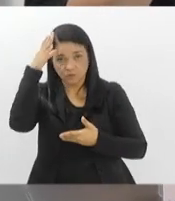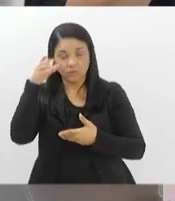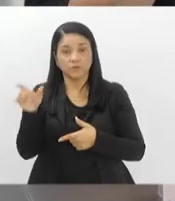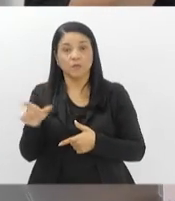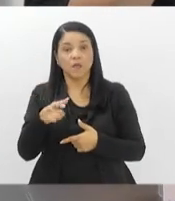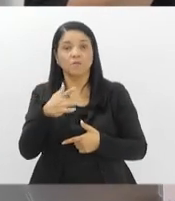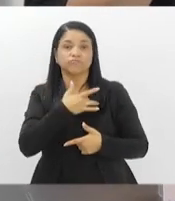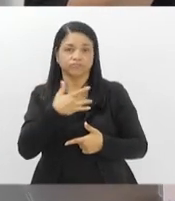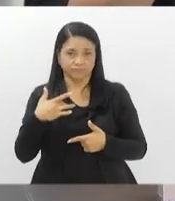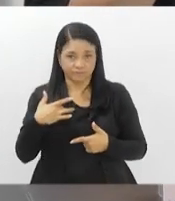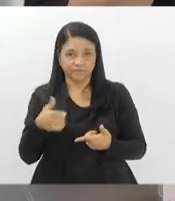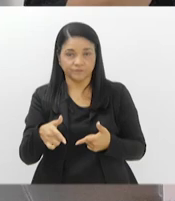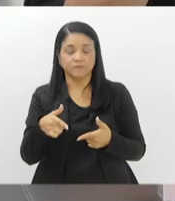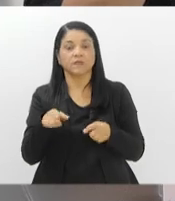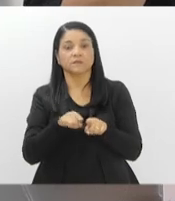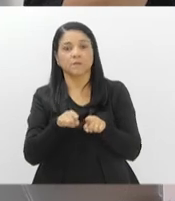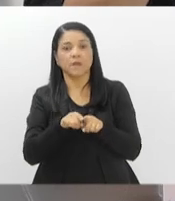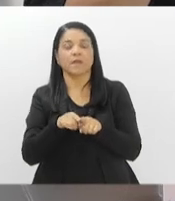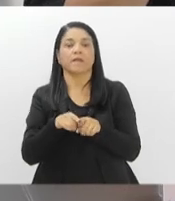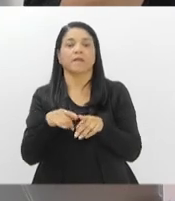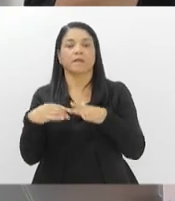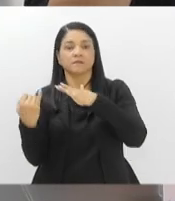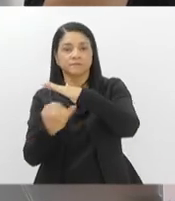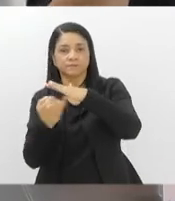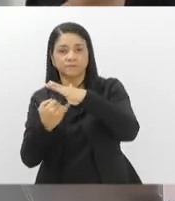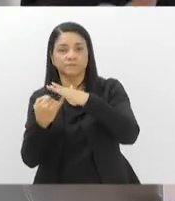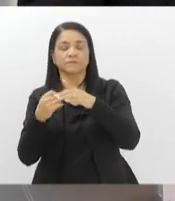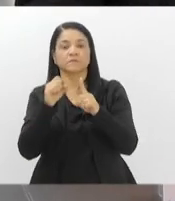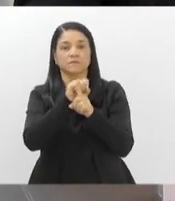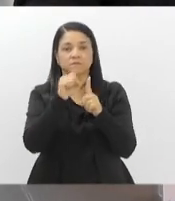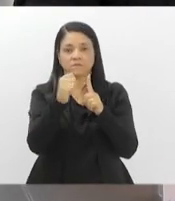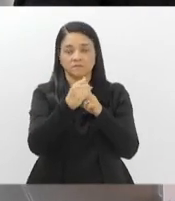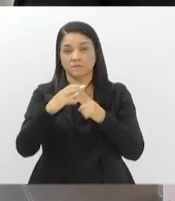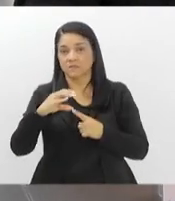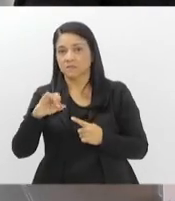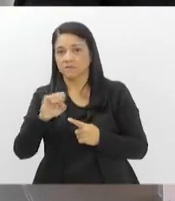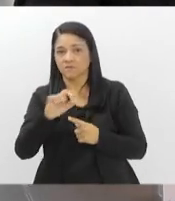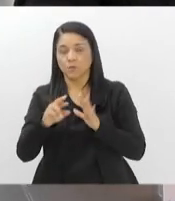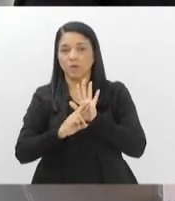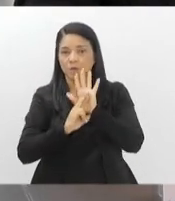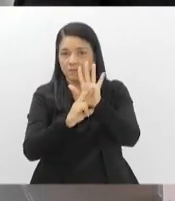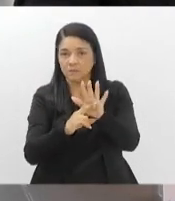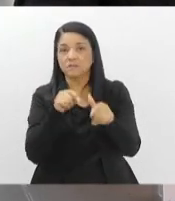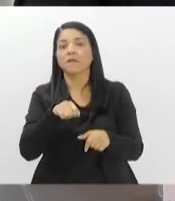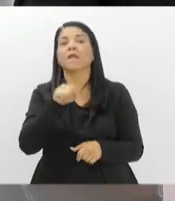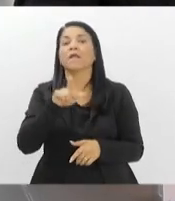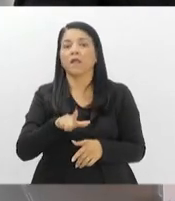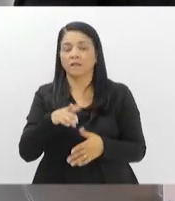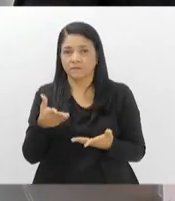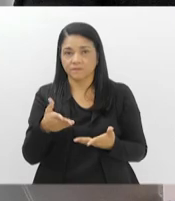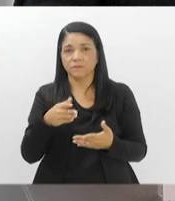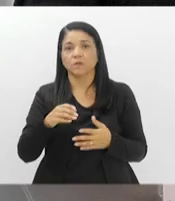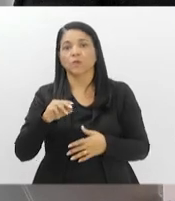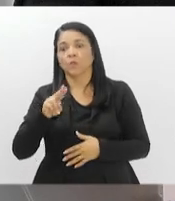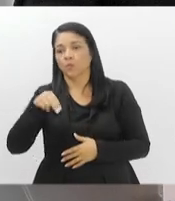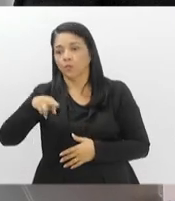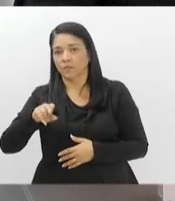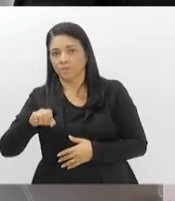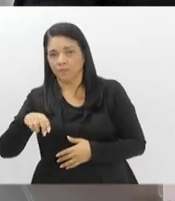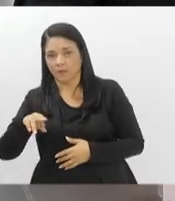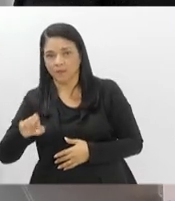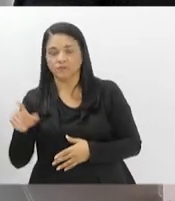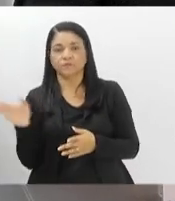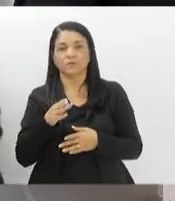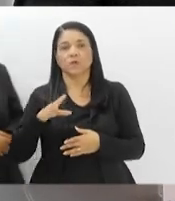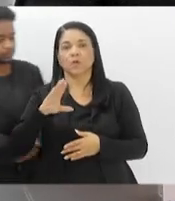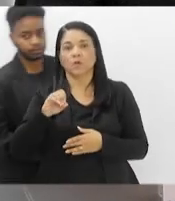comissão assim como entidades e sociedades civis que as represente quais sejam Unimed Rio cooperativa